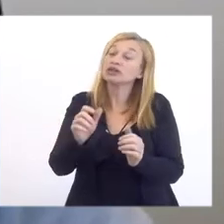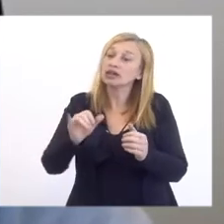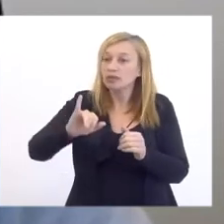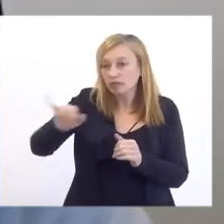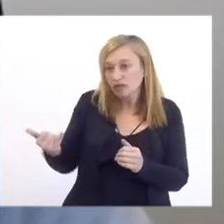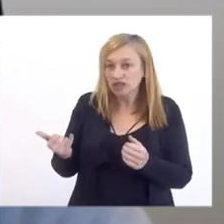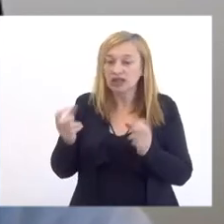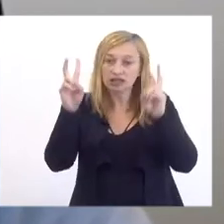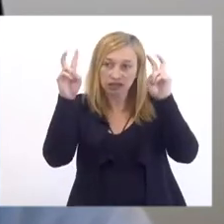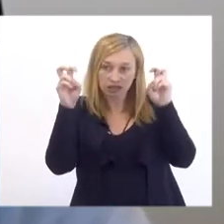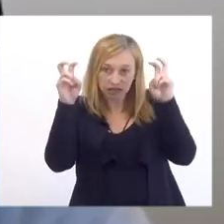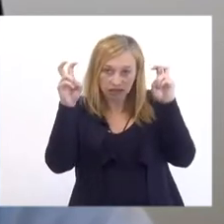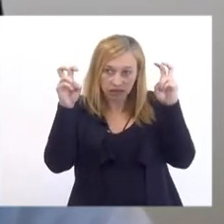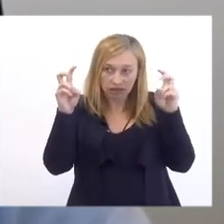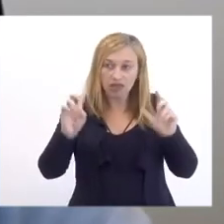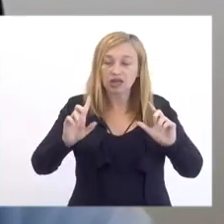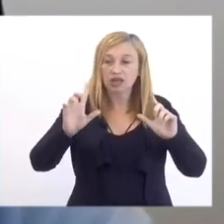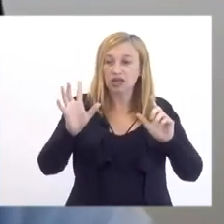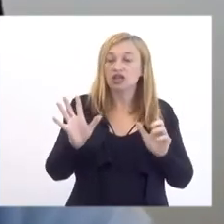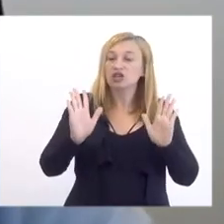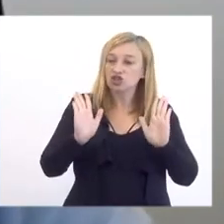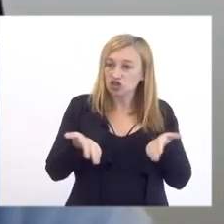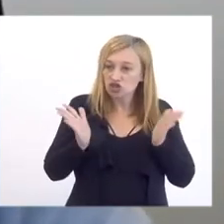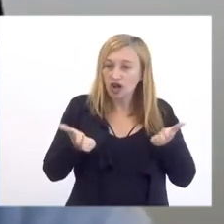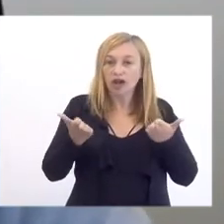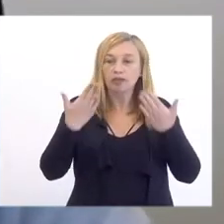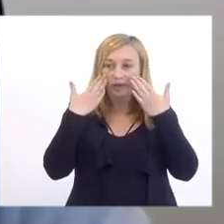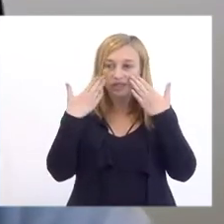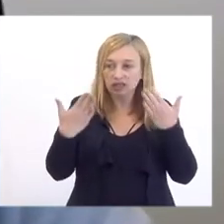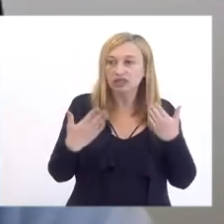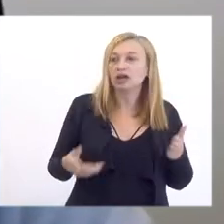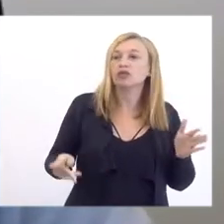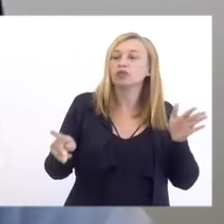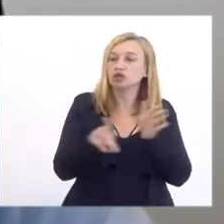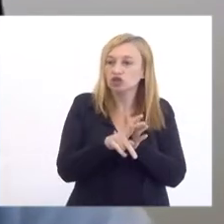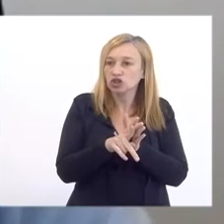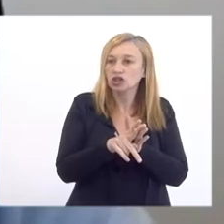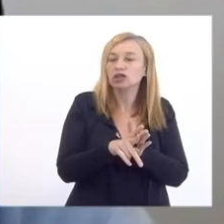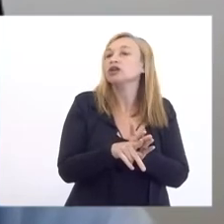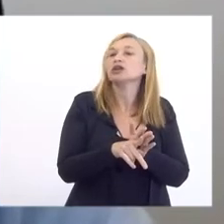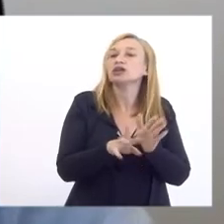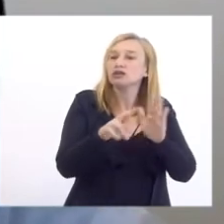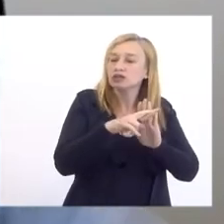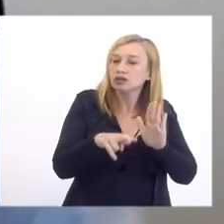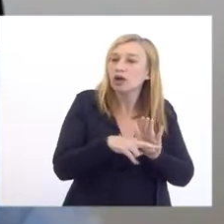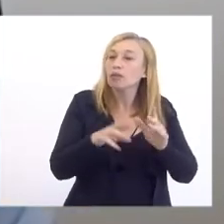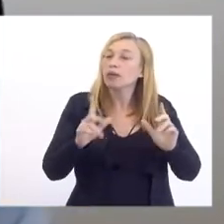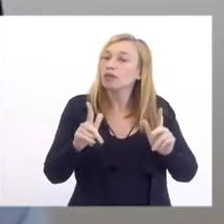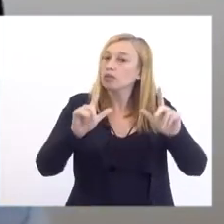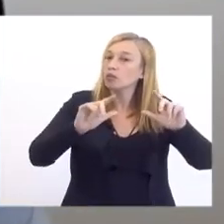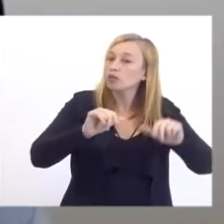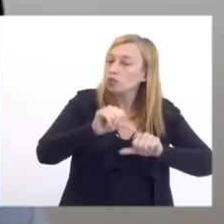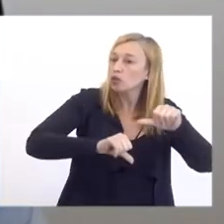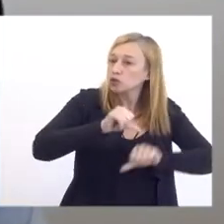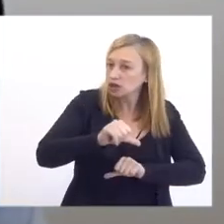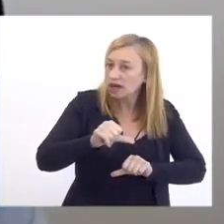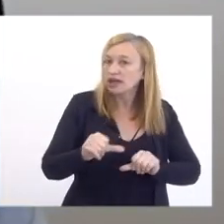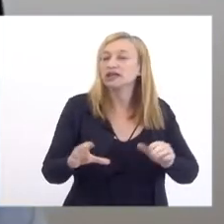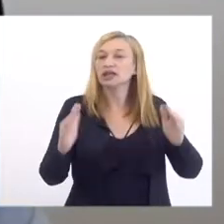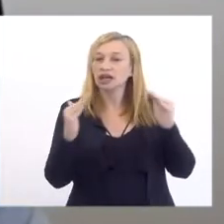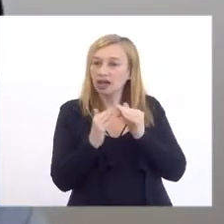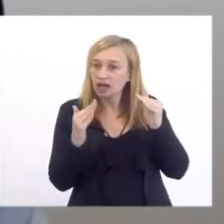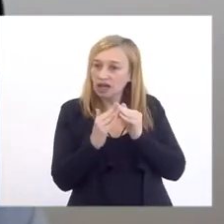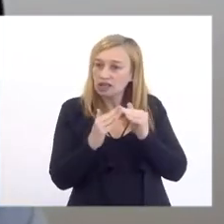e fazer do limão uma limonada. Já apresentar um projeto de resolução para mudar o regimento da Casa e fazer uma previsão